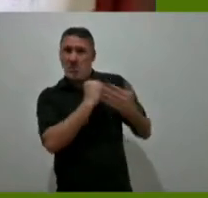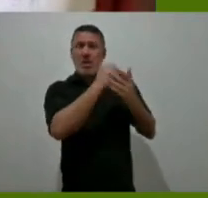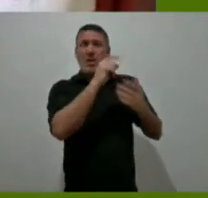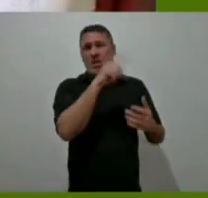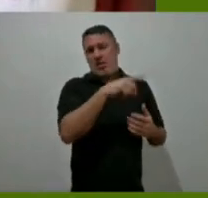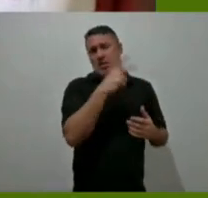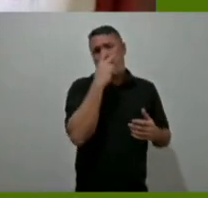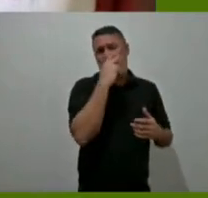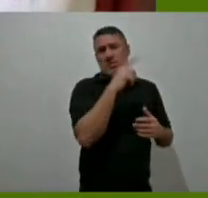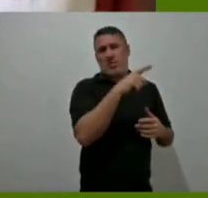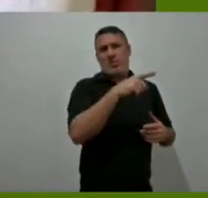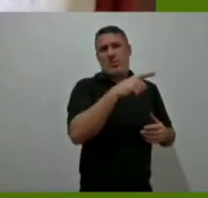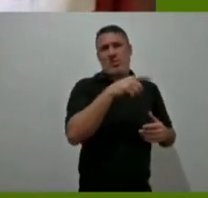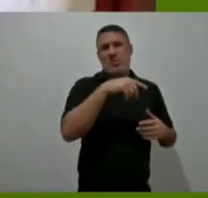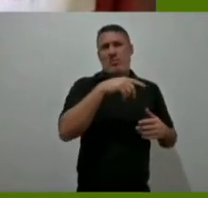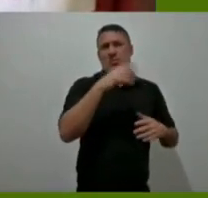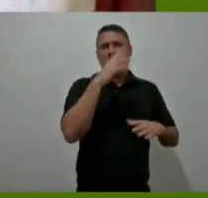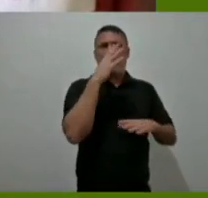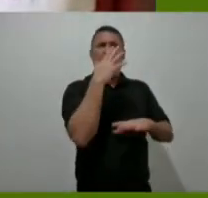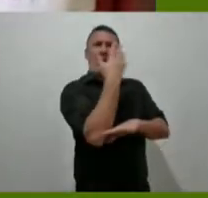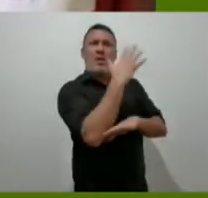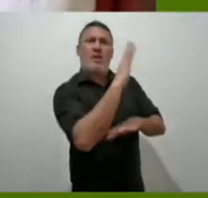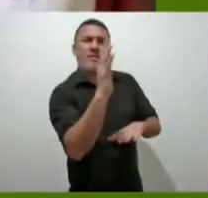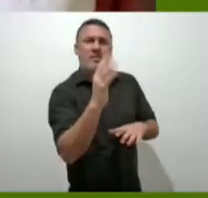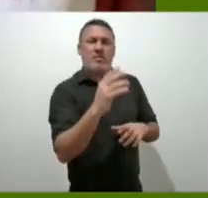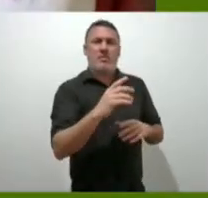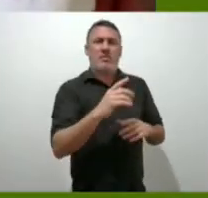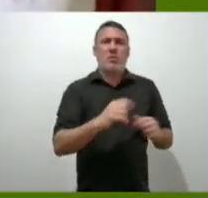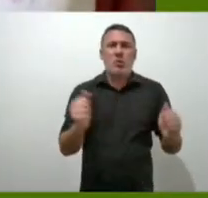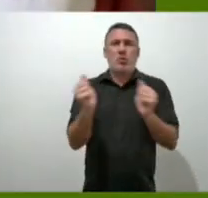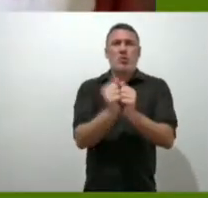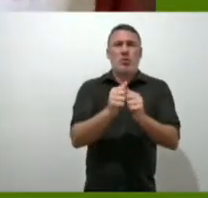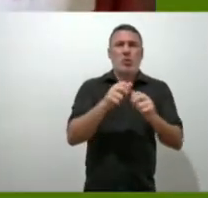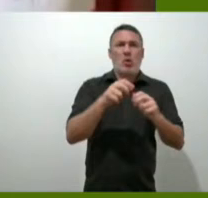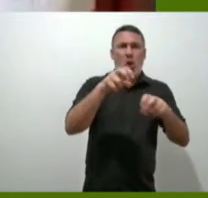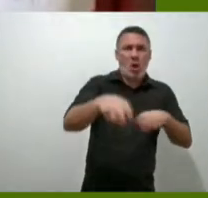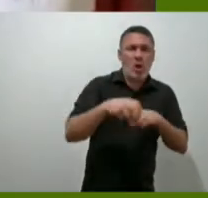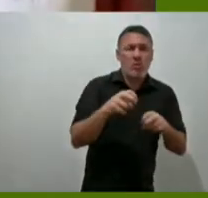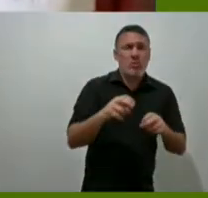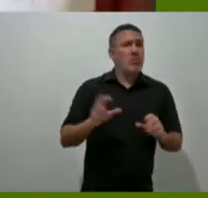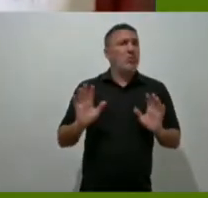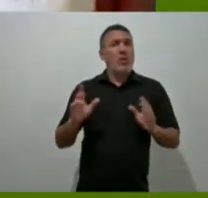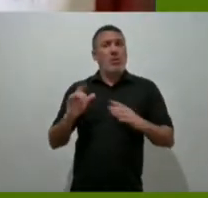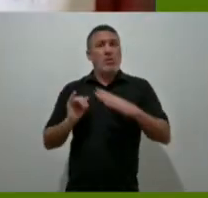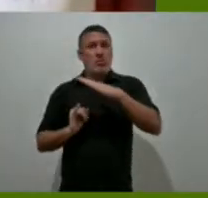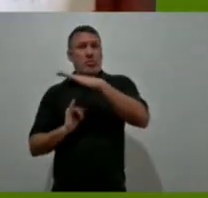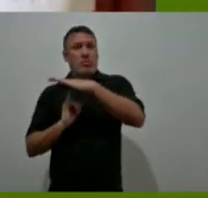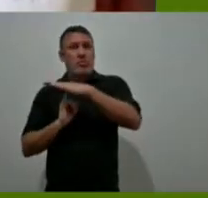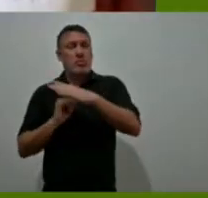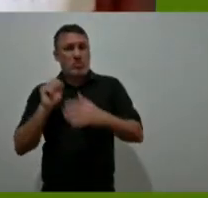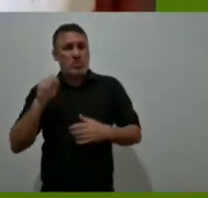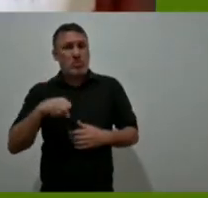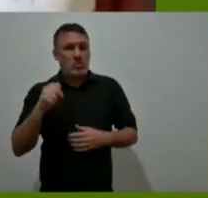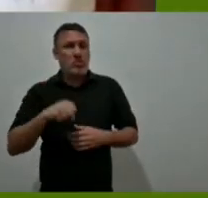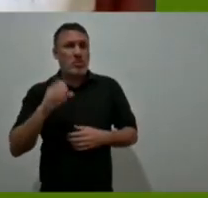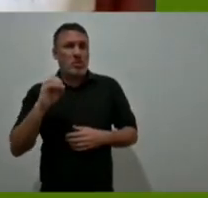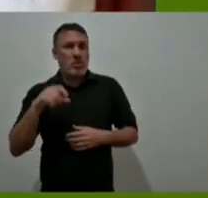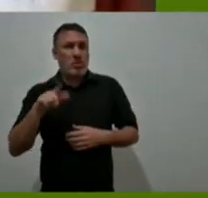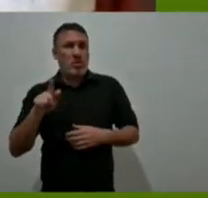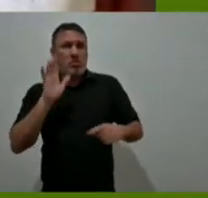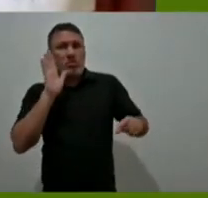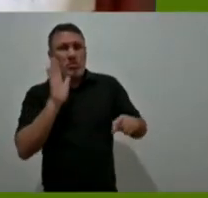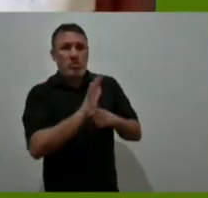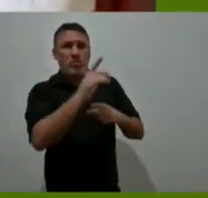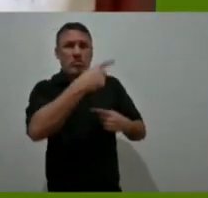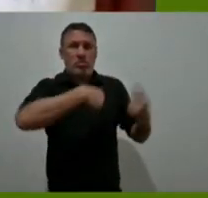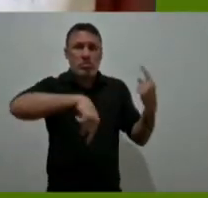agirem ao lado do produtor rural. Mas nós somos, e as organizações não governamentais rurais que a gente